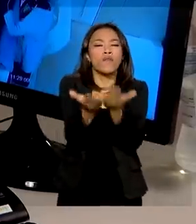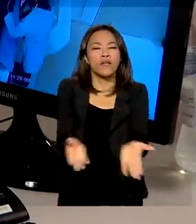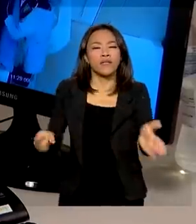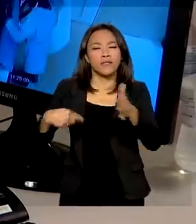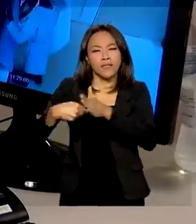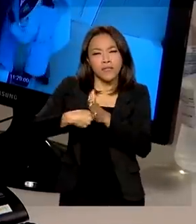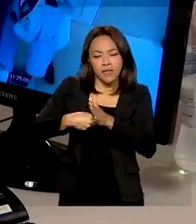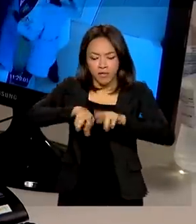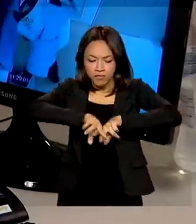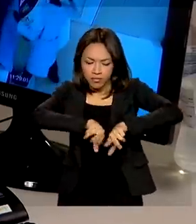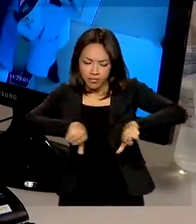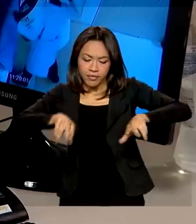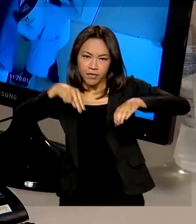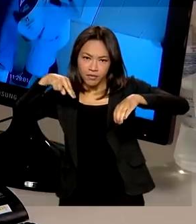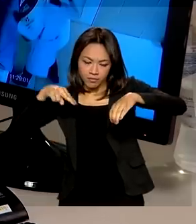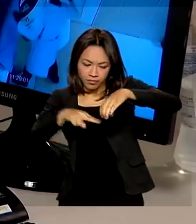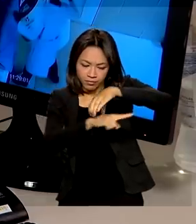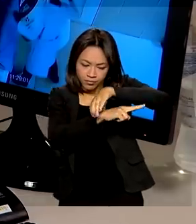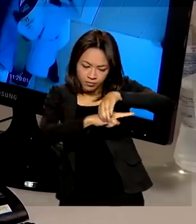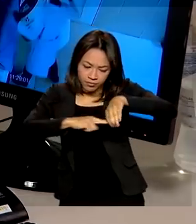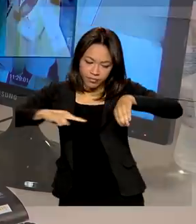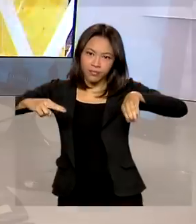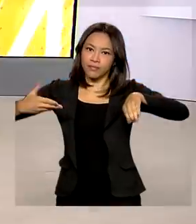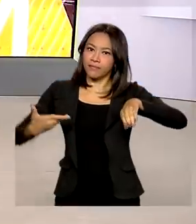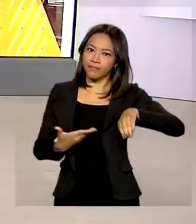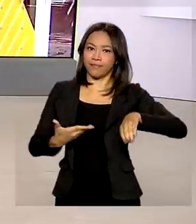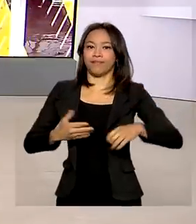tomografia computadorizada e ressonância.